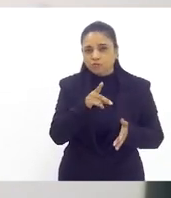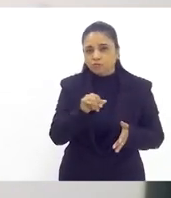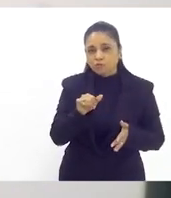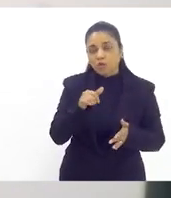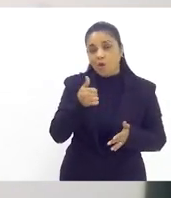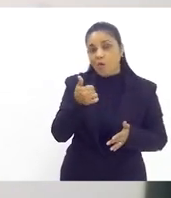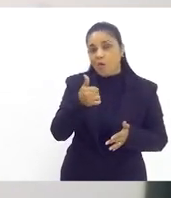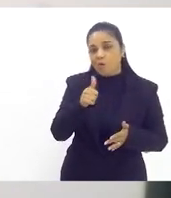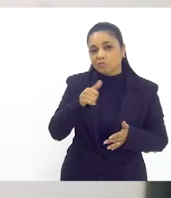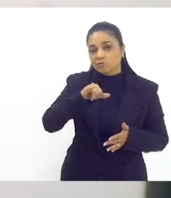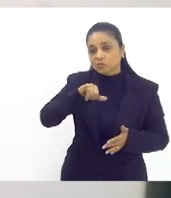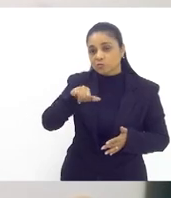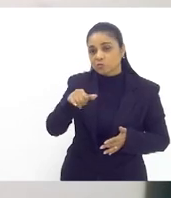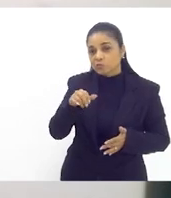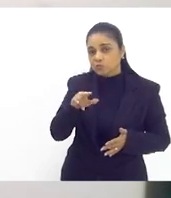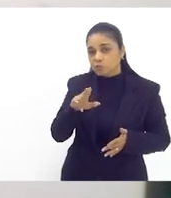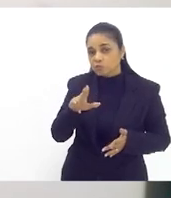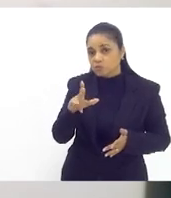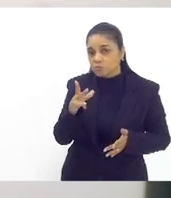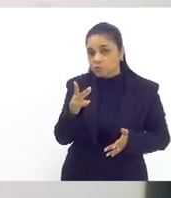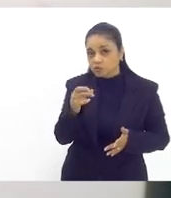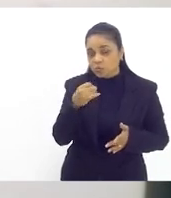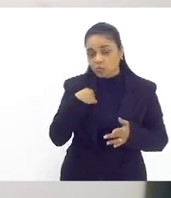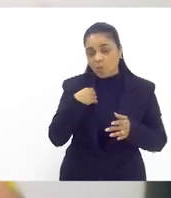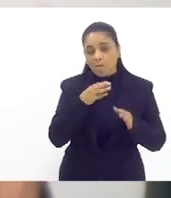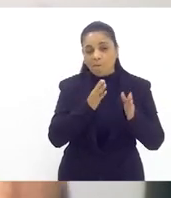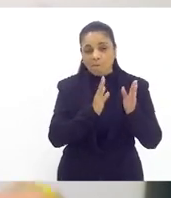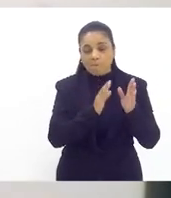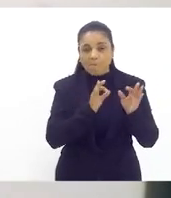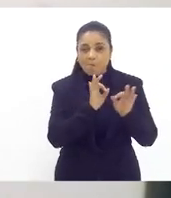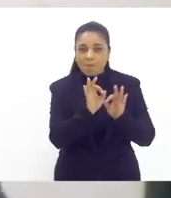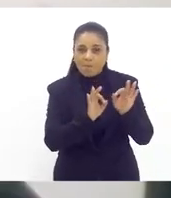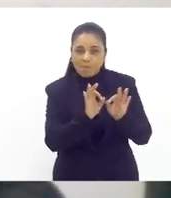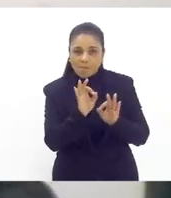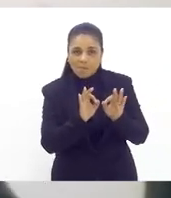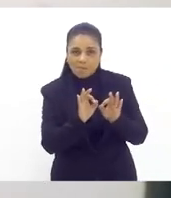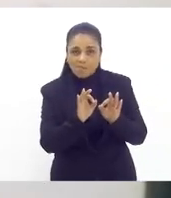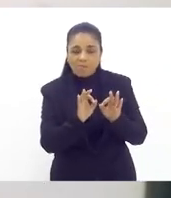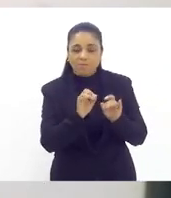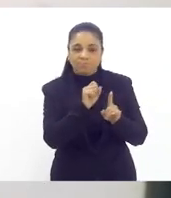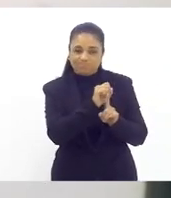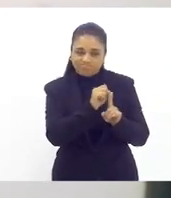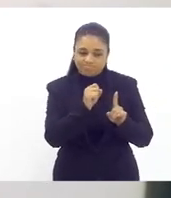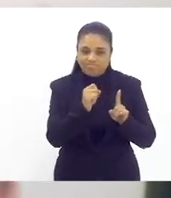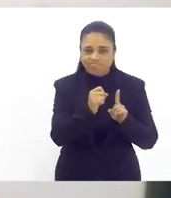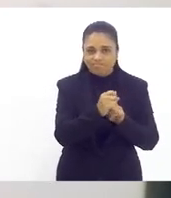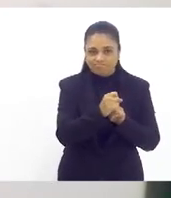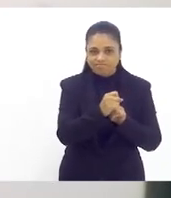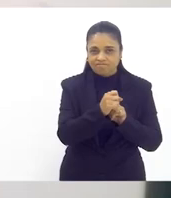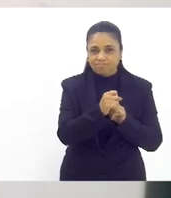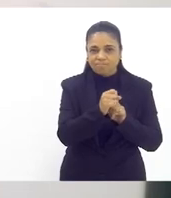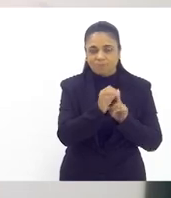julho então ter um processo de participação social para fazer um plano de ação minimamente estruturado